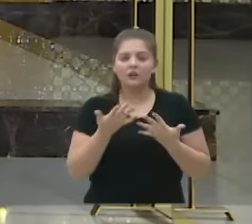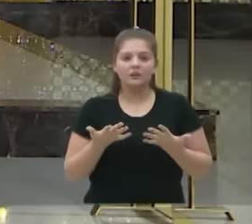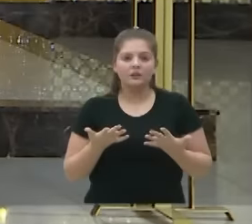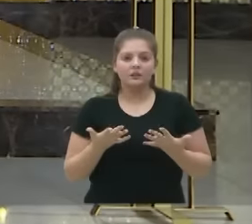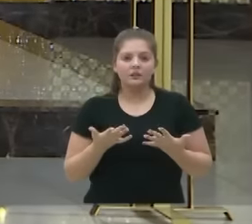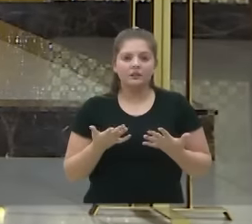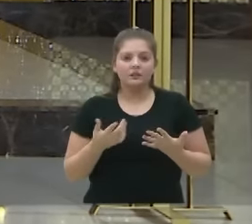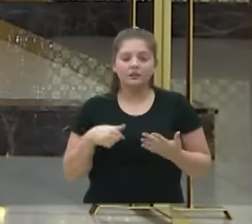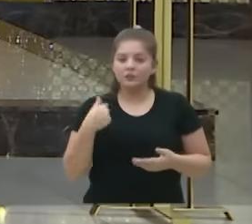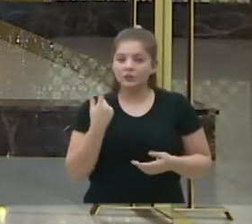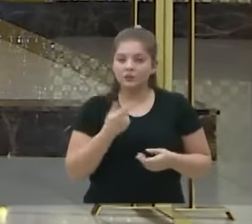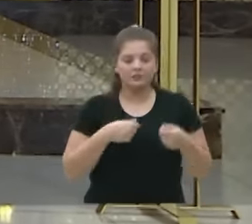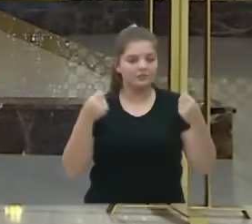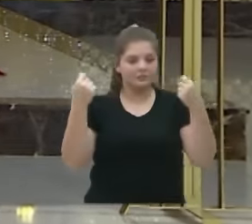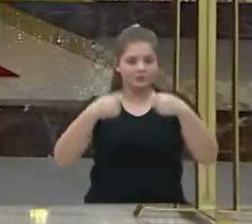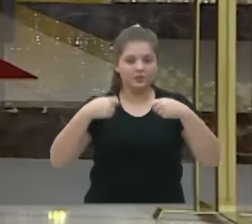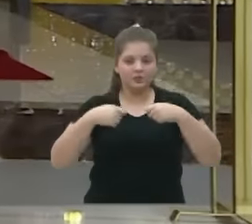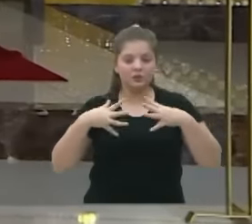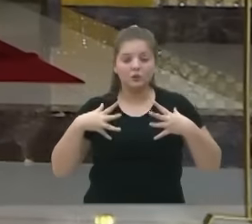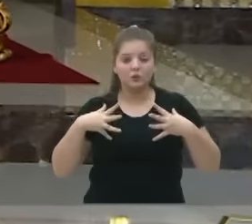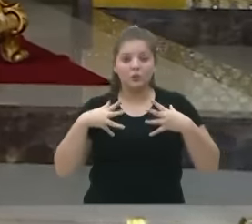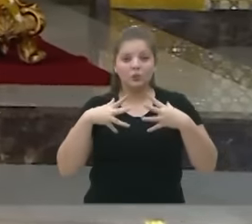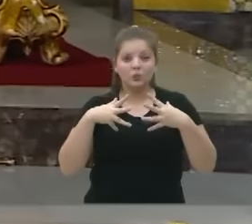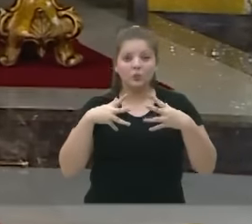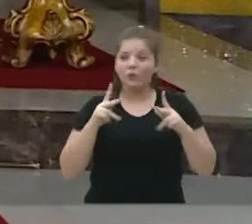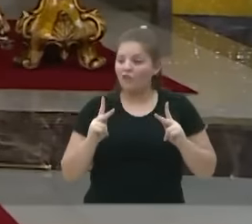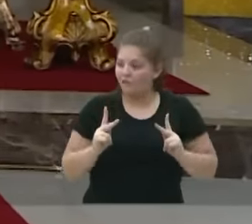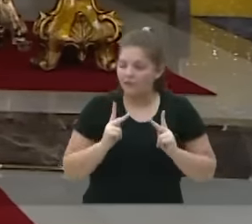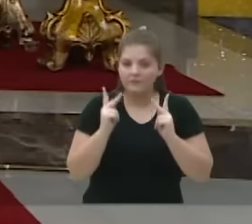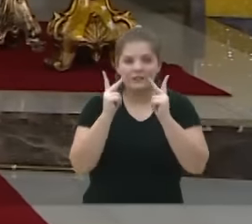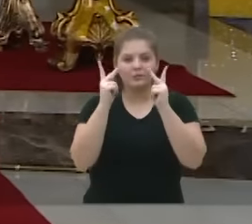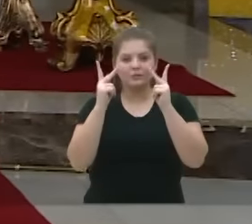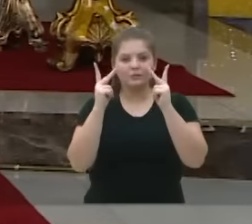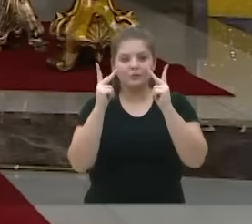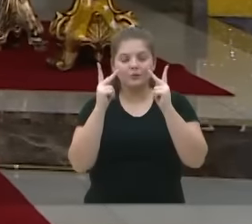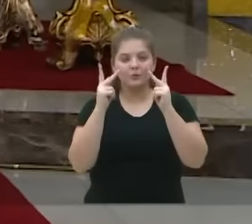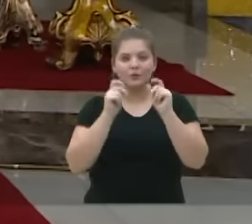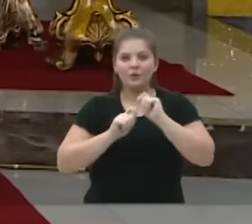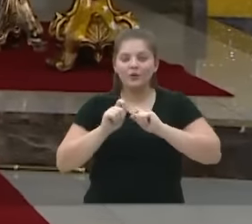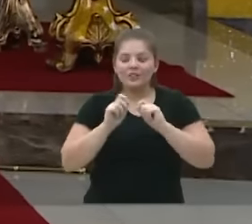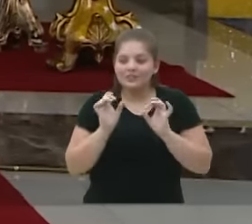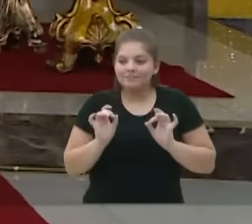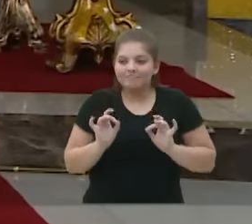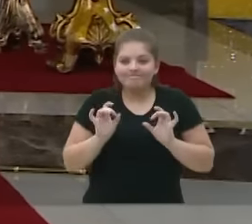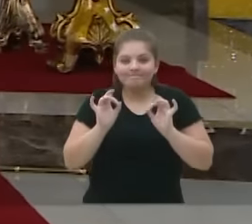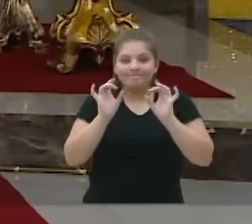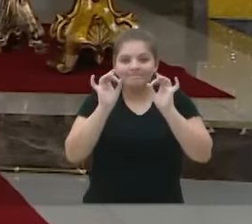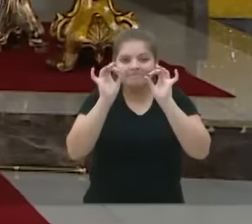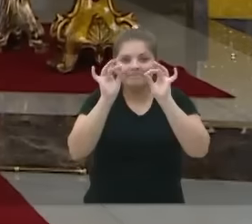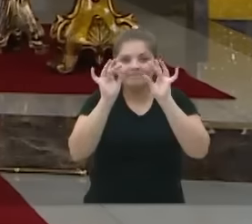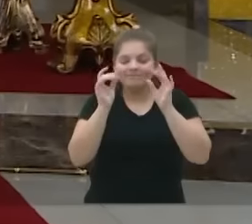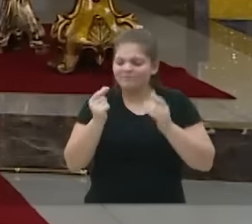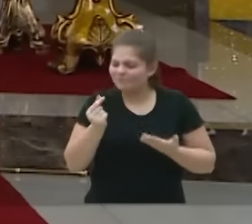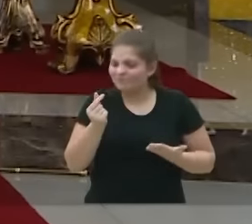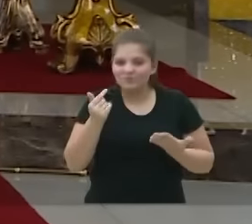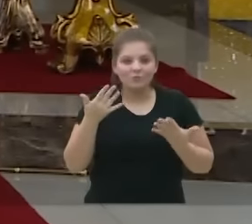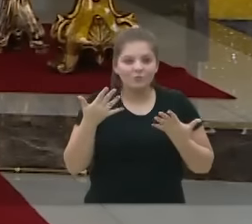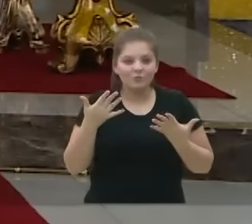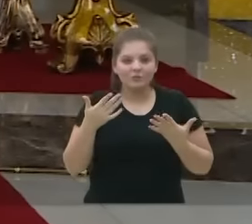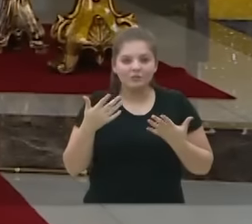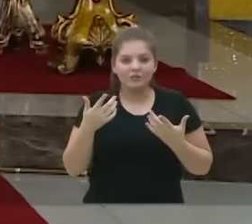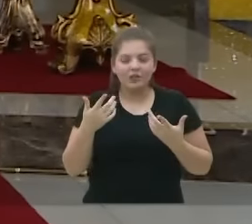Porque nós precisamos aquilo que é virtude, aquilo que é tesouro, aquilo que é valioso para nós.